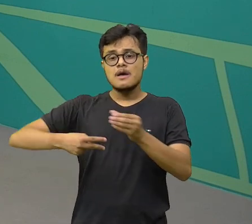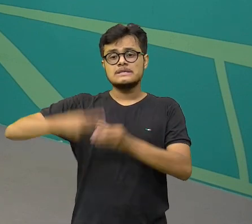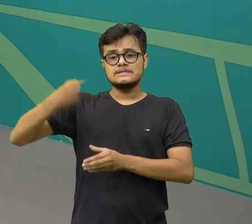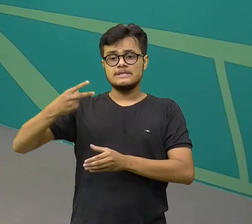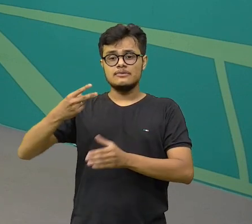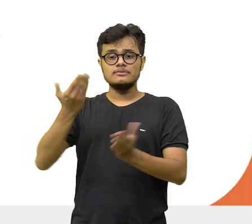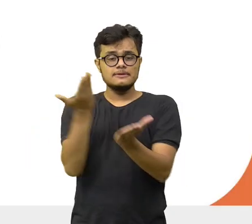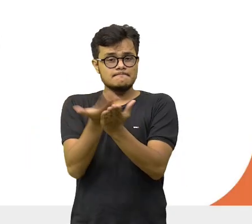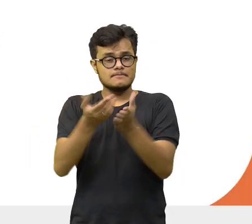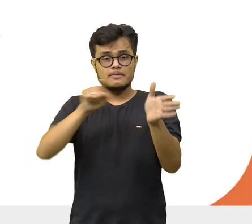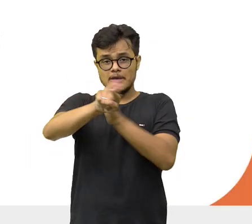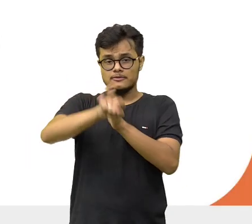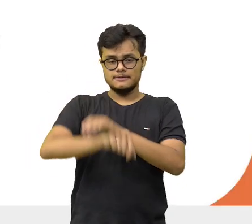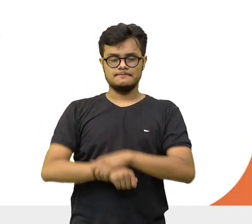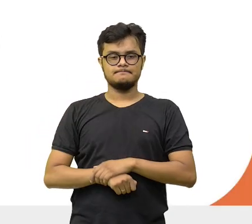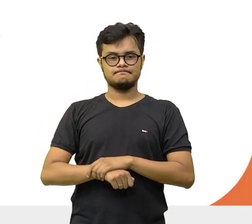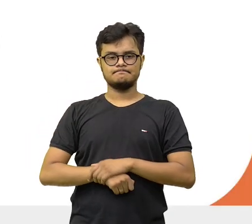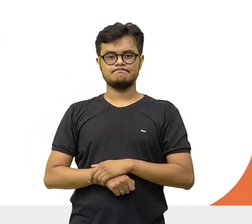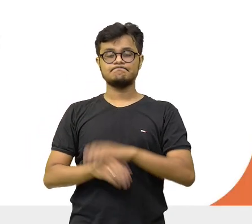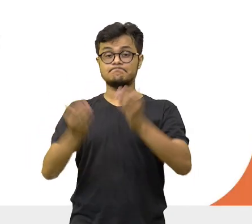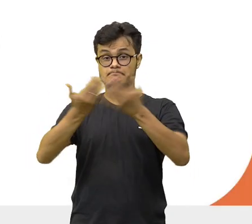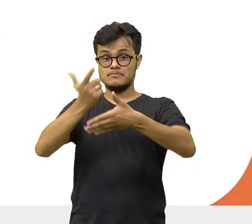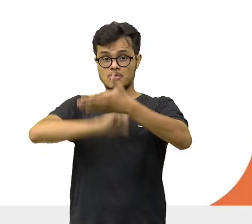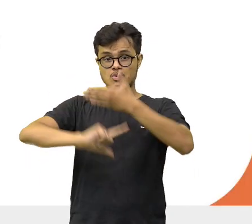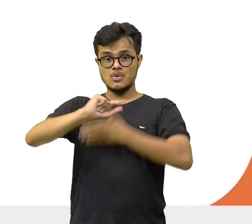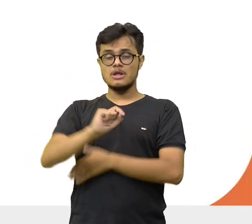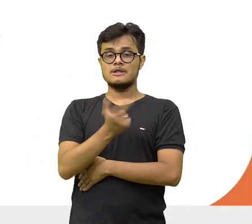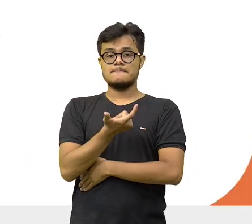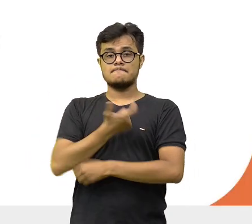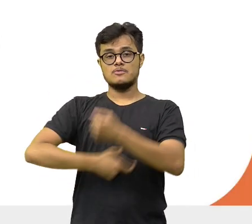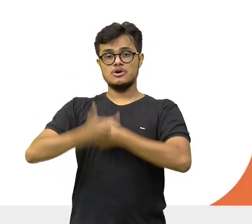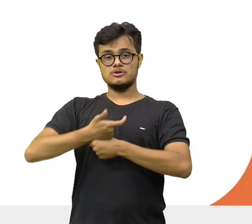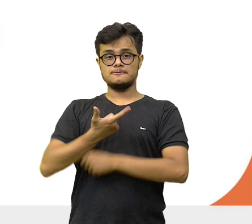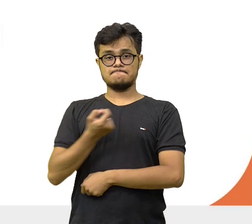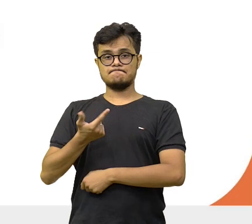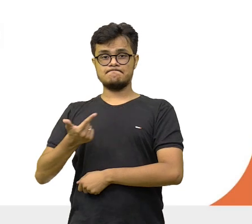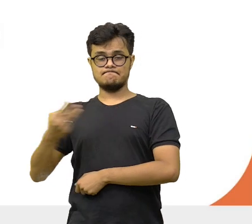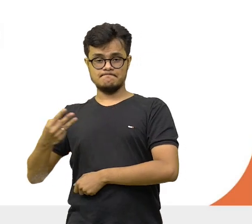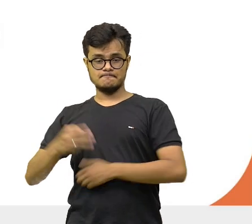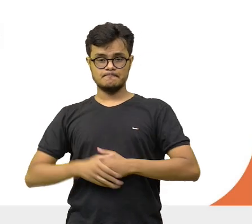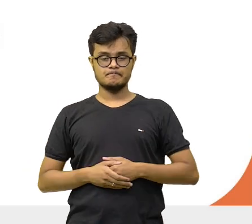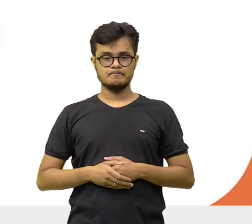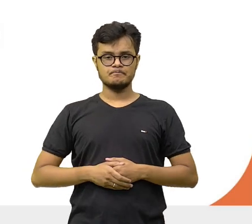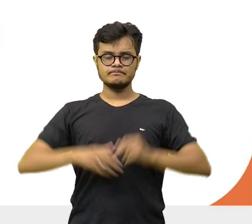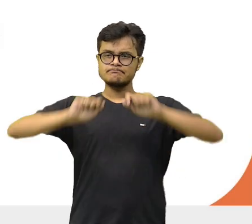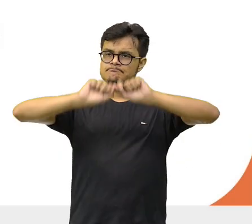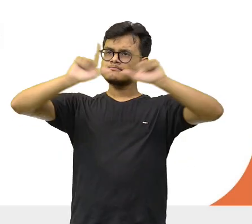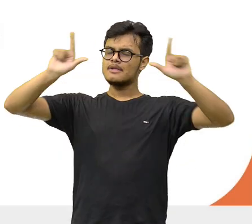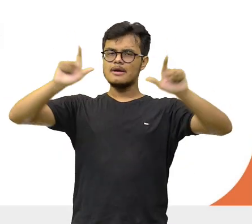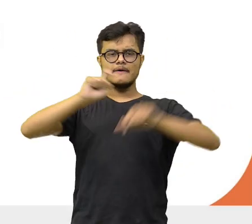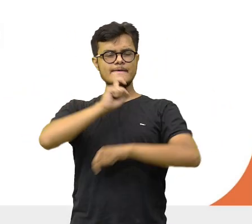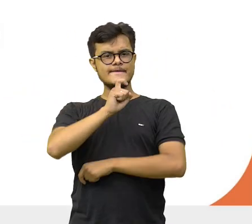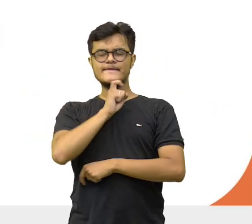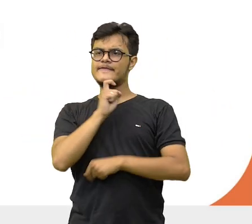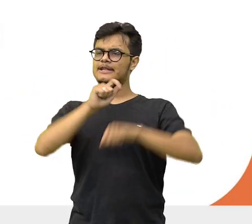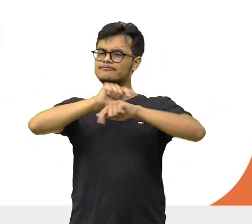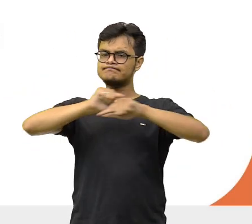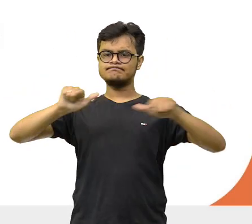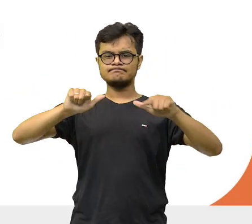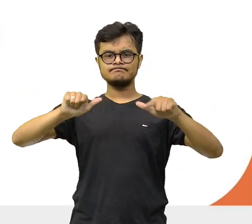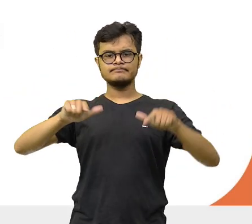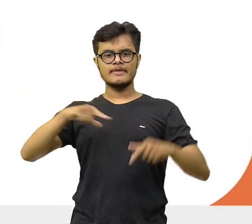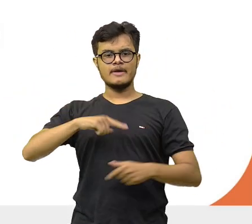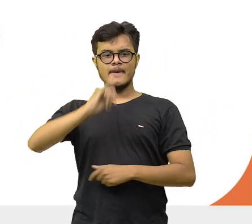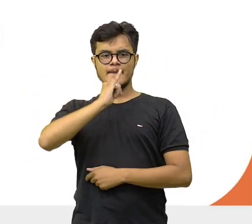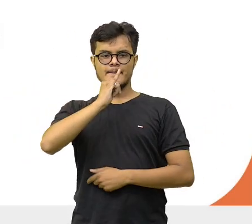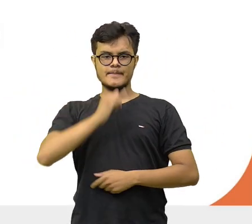2. O EA CIS 2 2023. Em uma manhã fria, seca, uma moça saiu de casa para